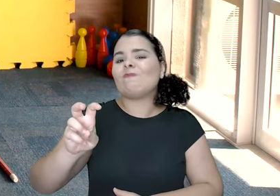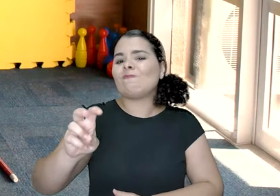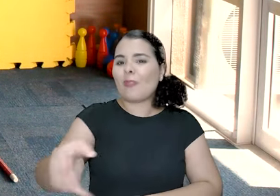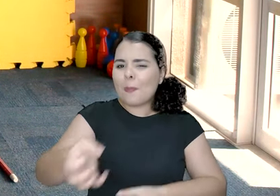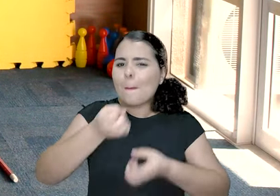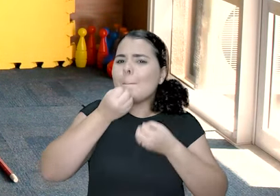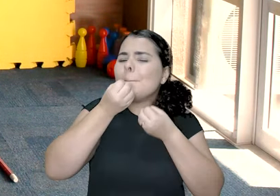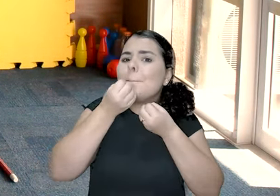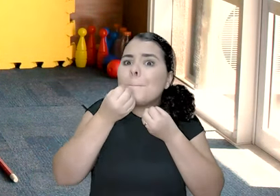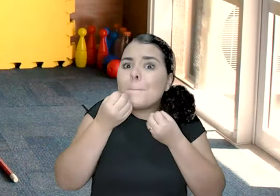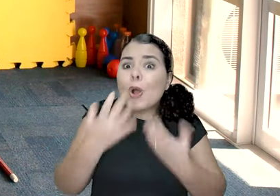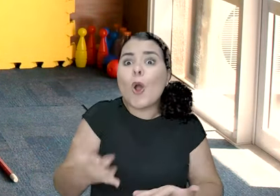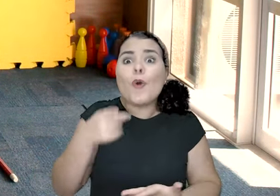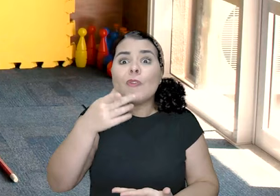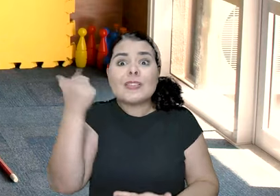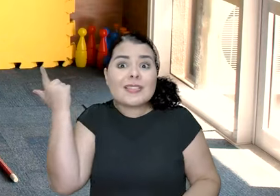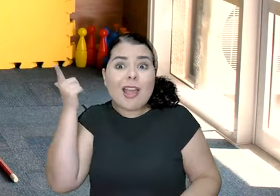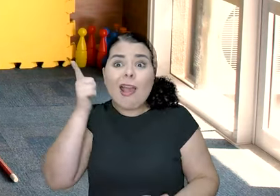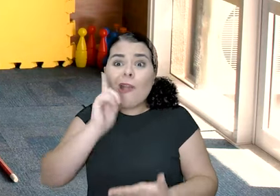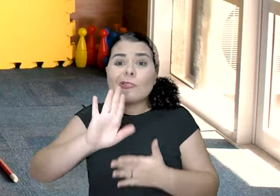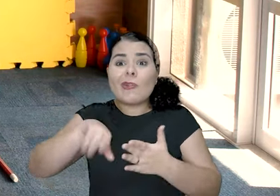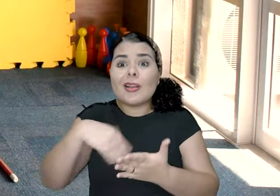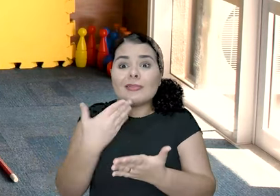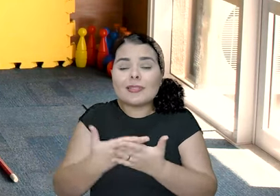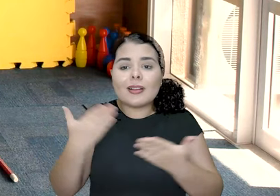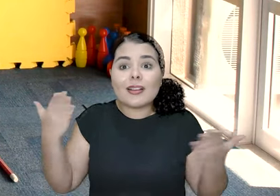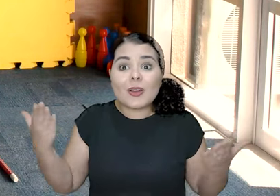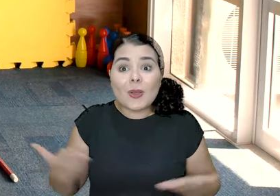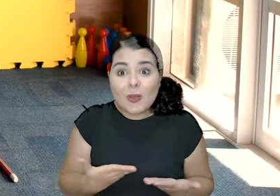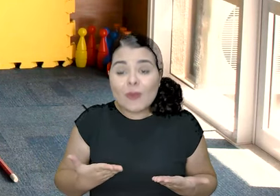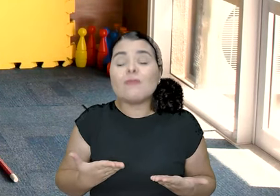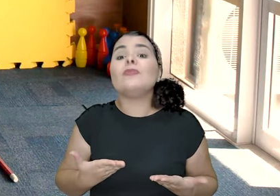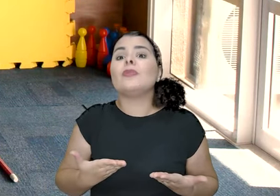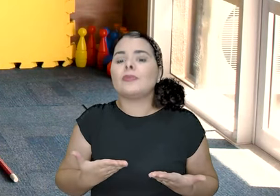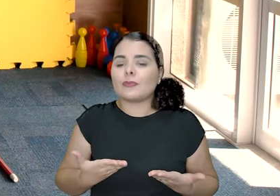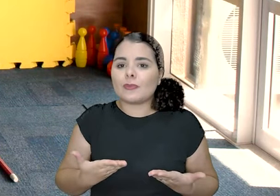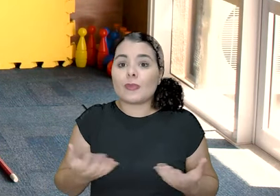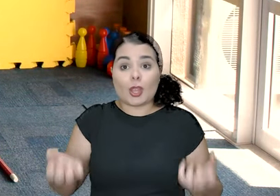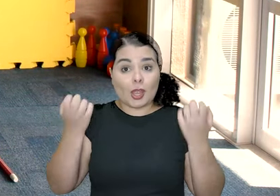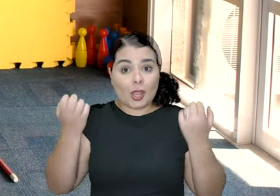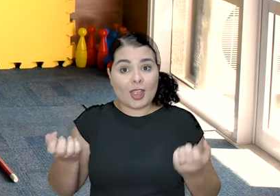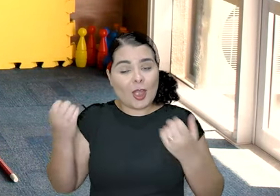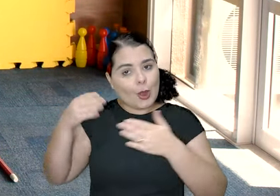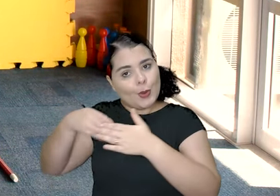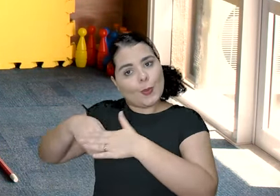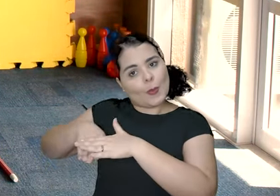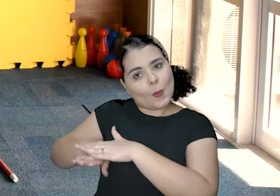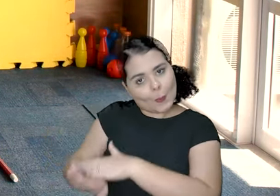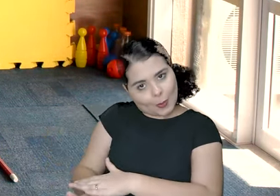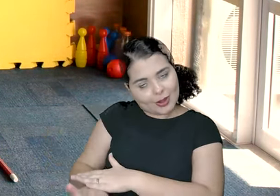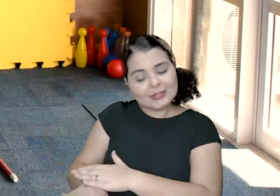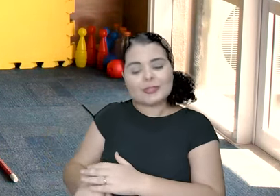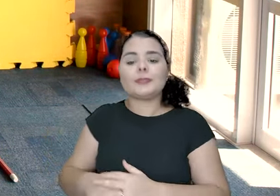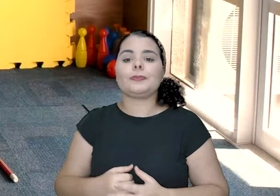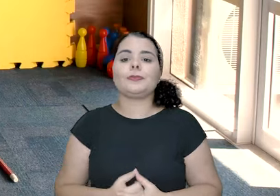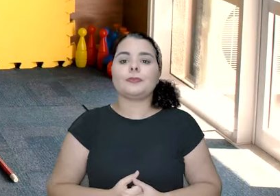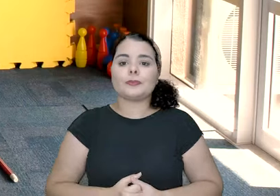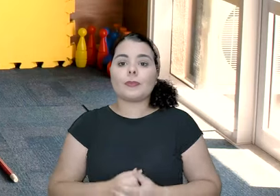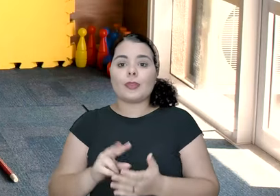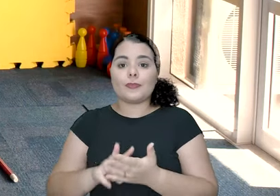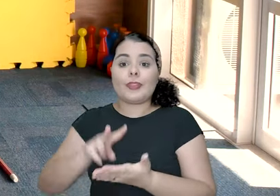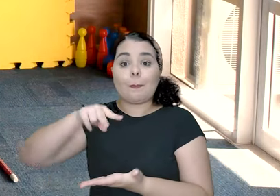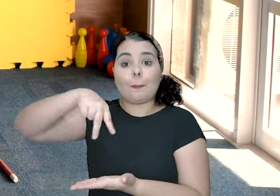Muito bem, você que chegou até aqui. Guarda o pezinho embaixo da cadeira. Fica em